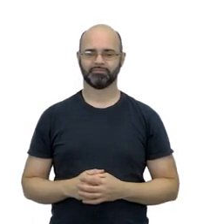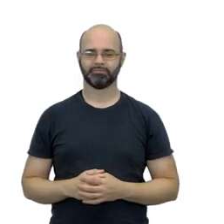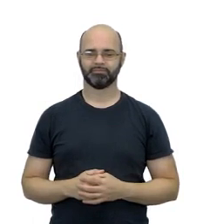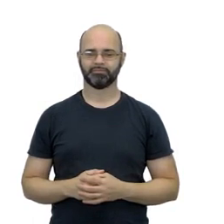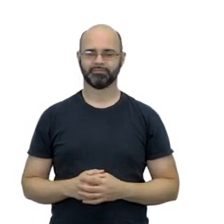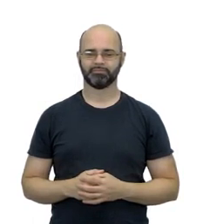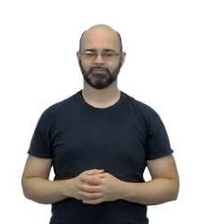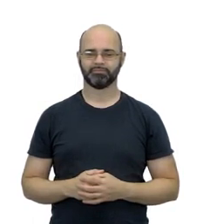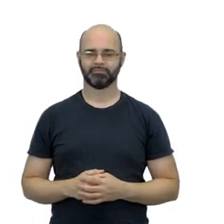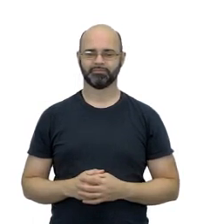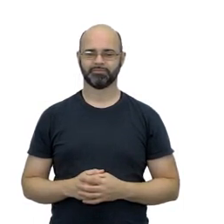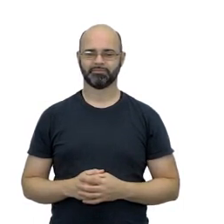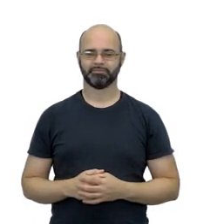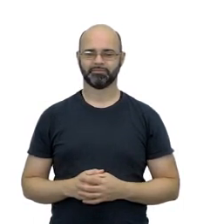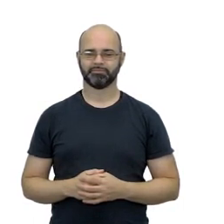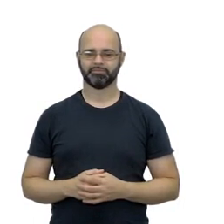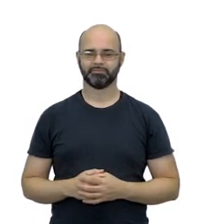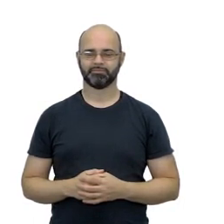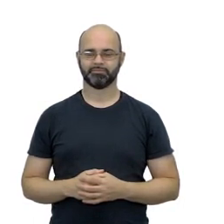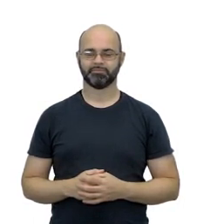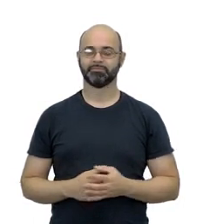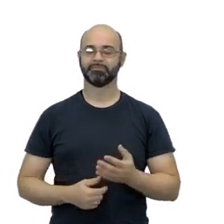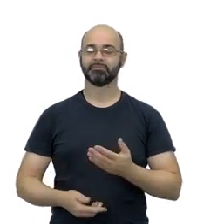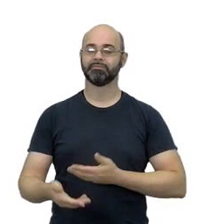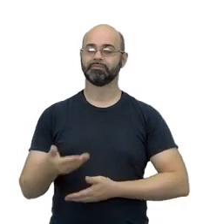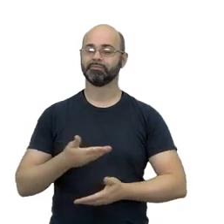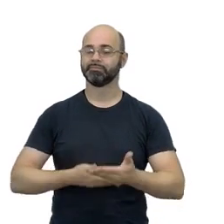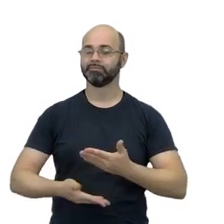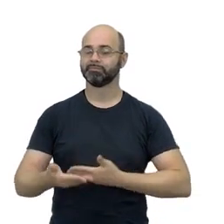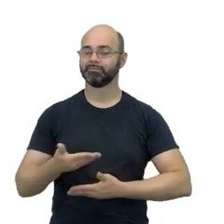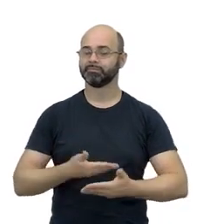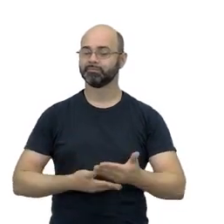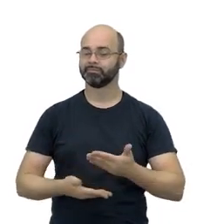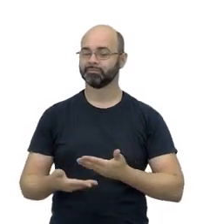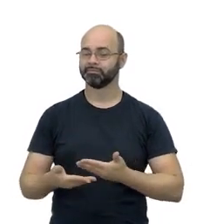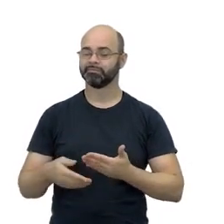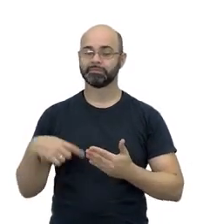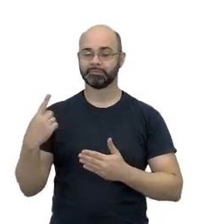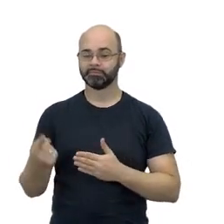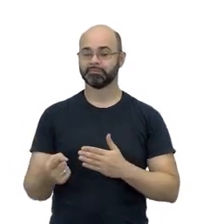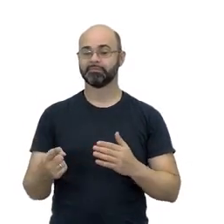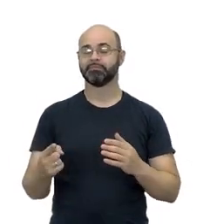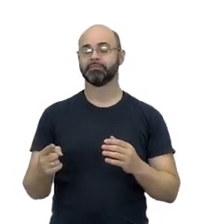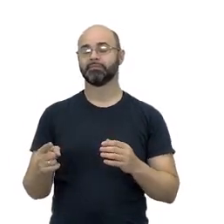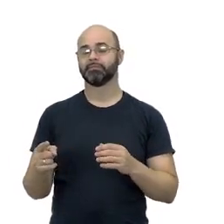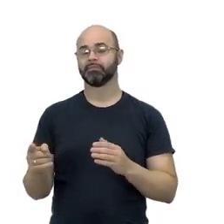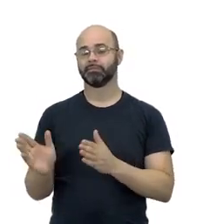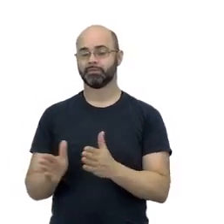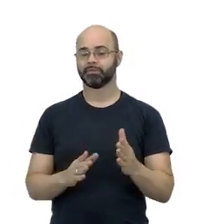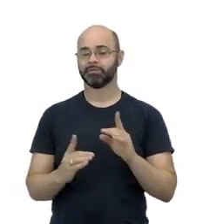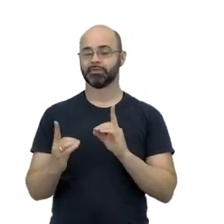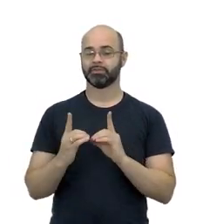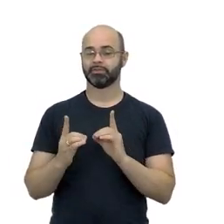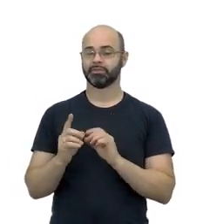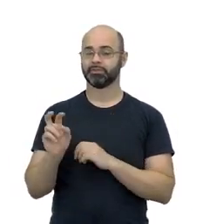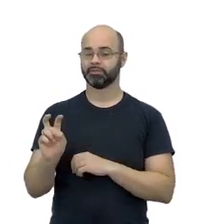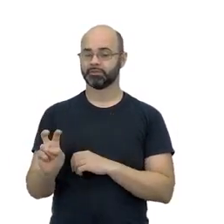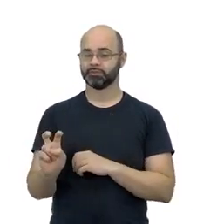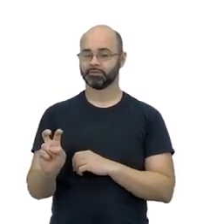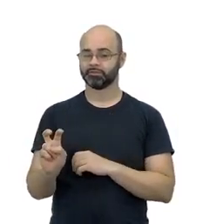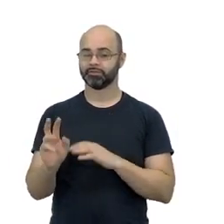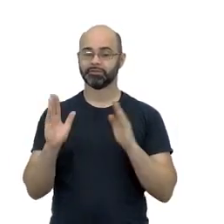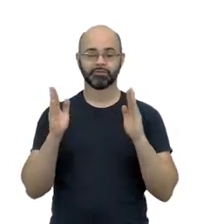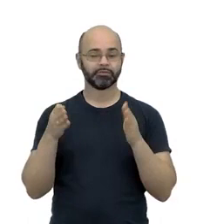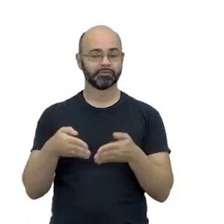A interação entre, daí, na sequência didática 5, o nosso foco